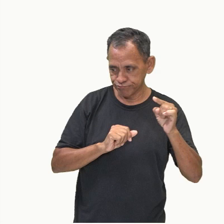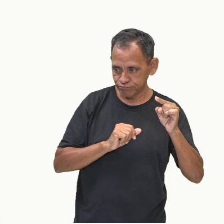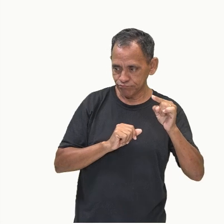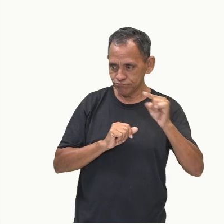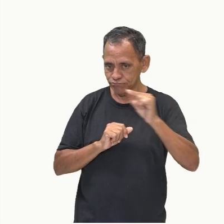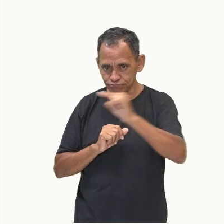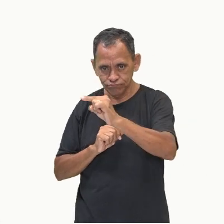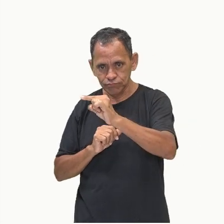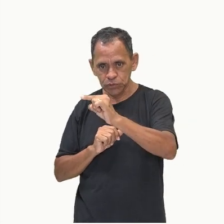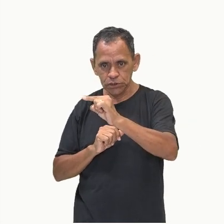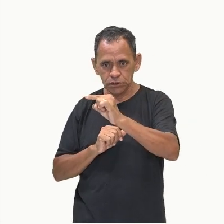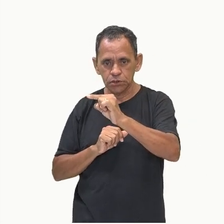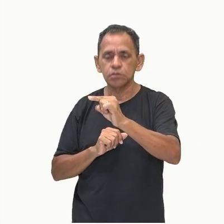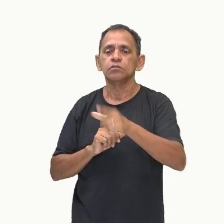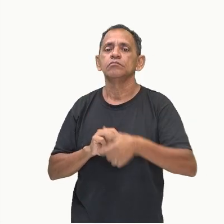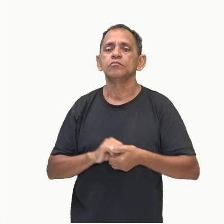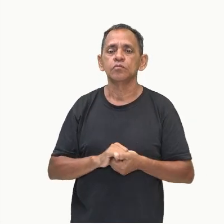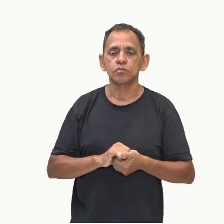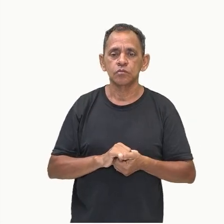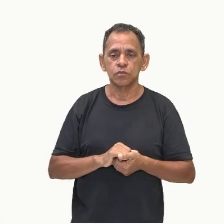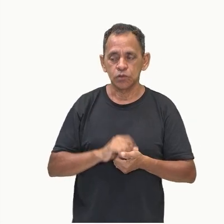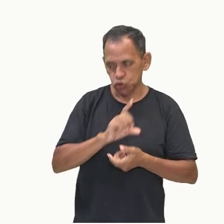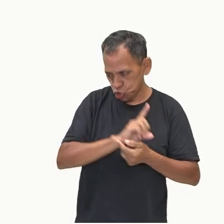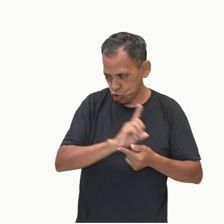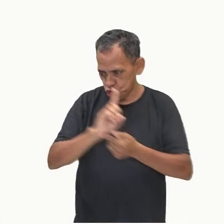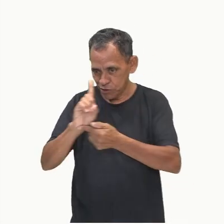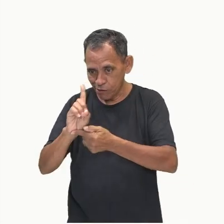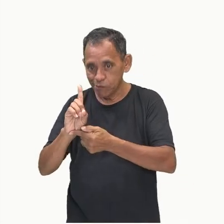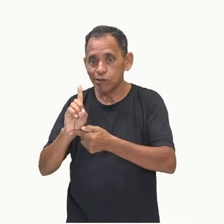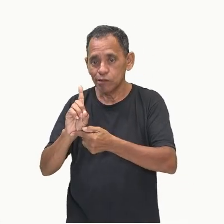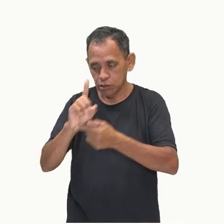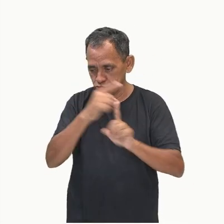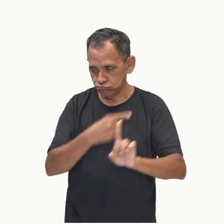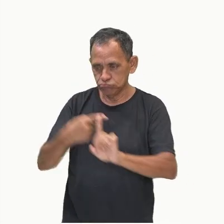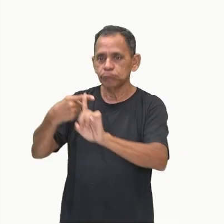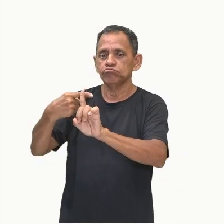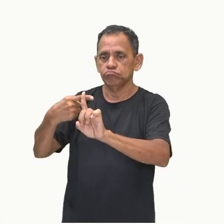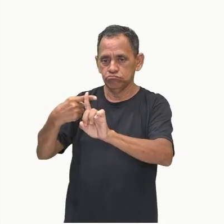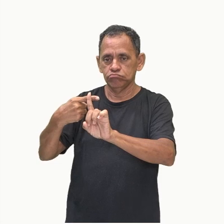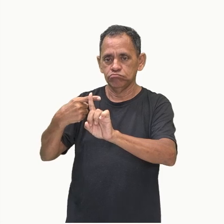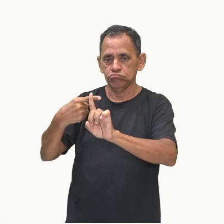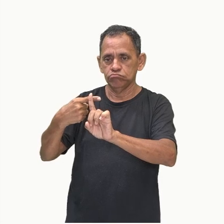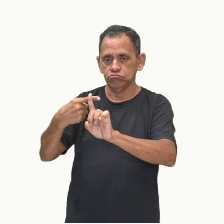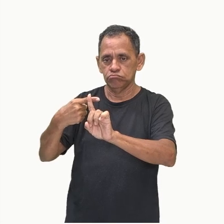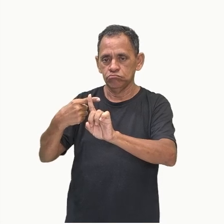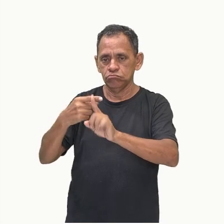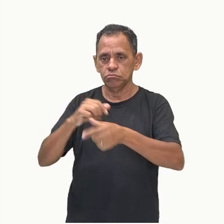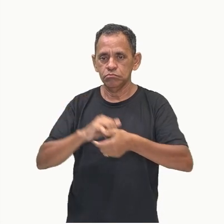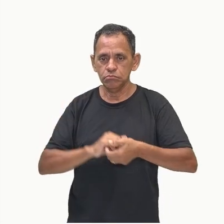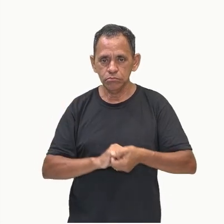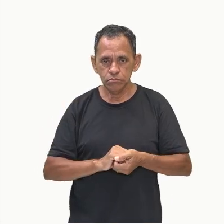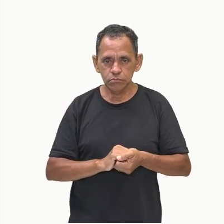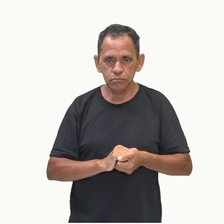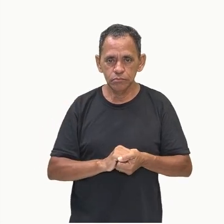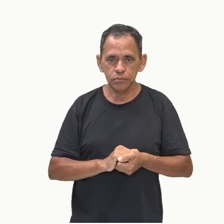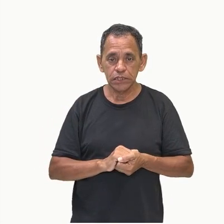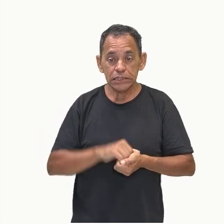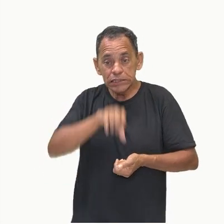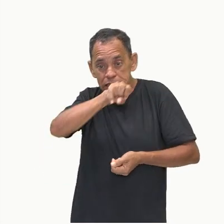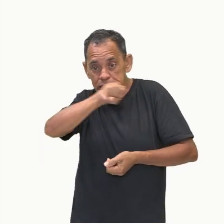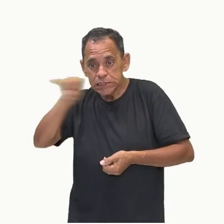positivo se eu disse que o positivo era pra direita se o carro estivesse movimentando pra direita ele está no sentido